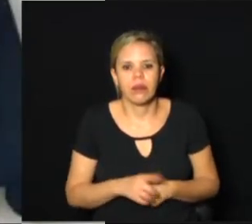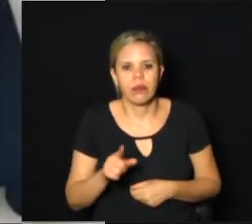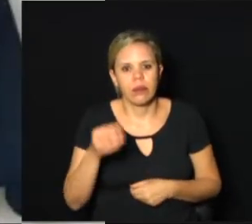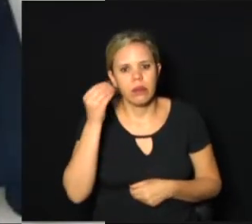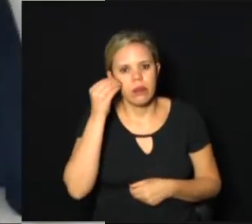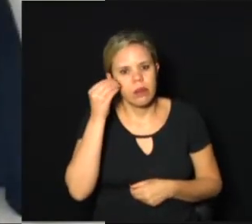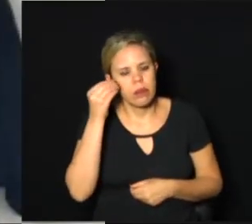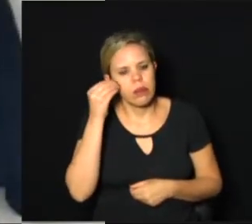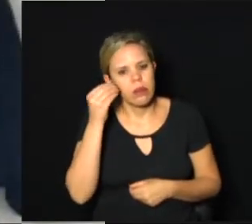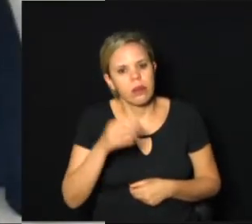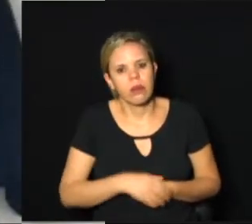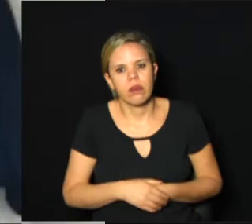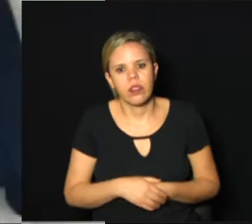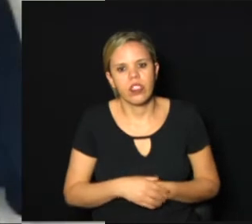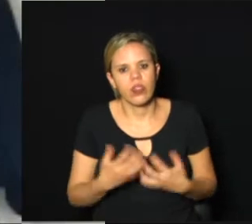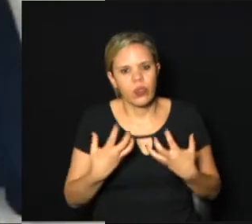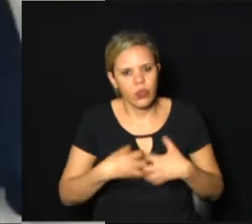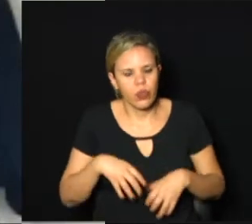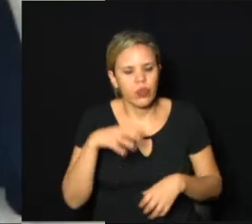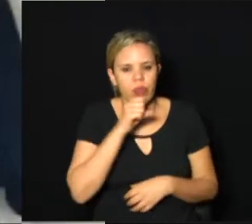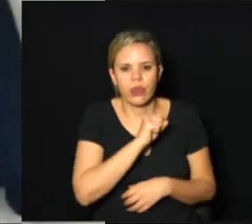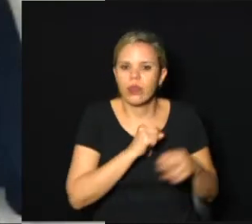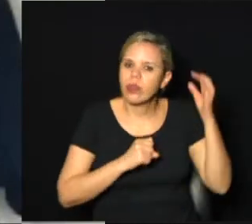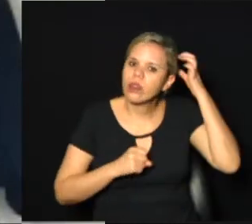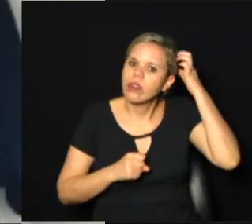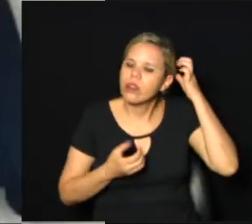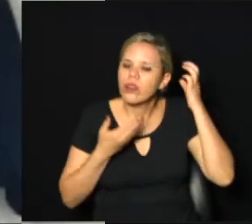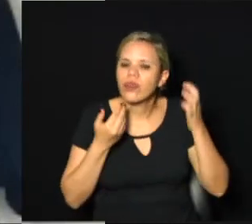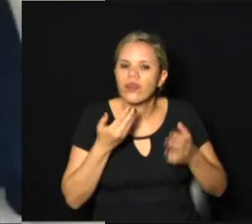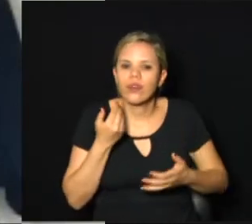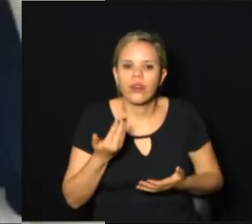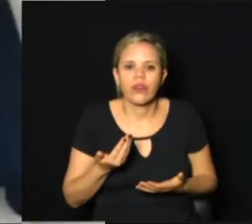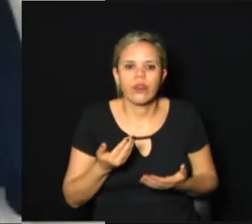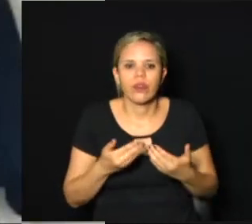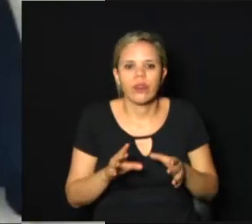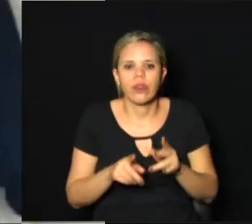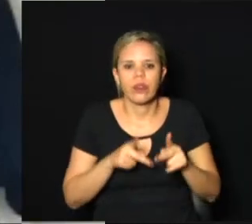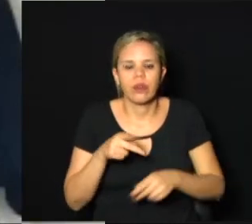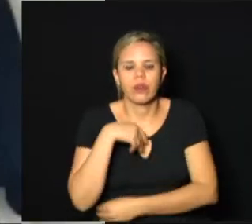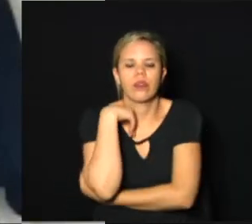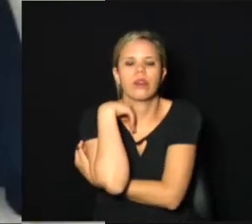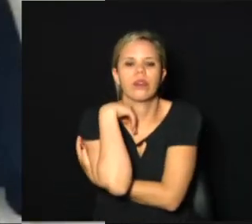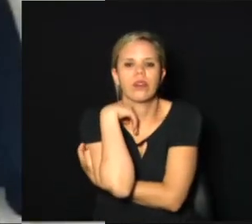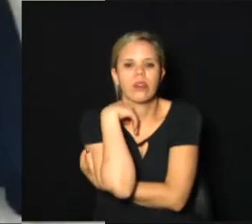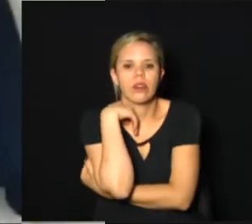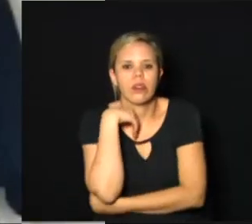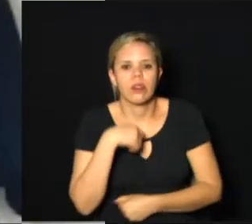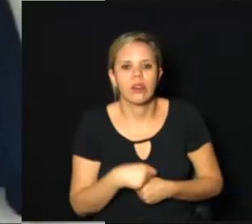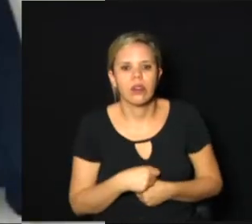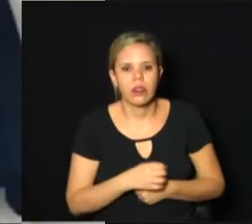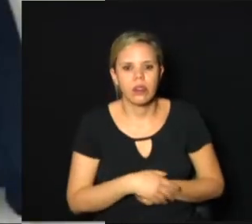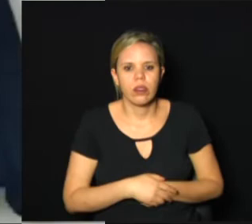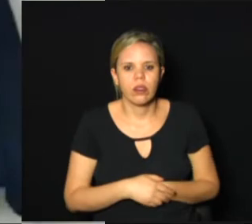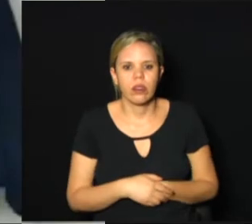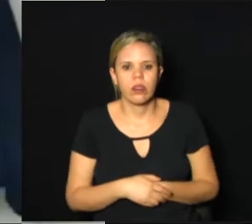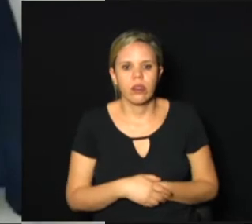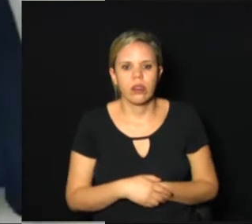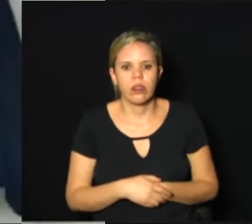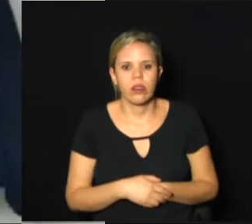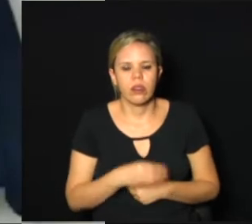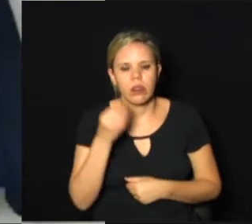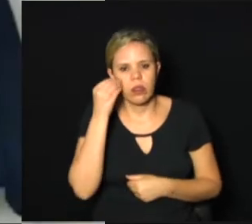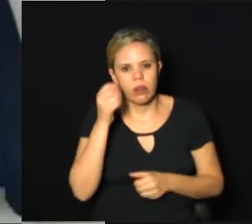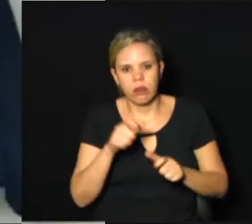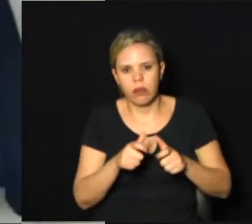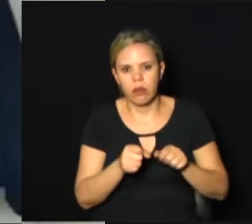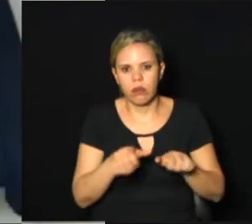testagem ágil, eficiente, rápida e facilmente disponível para a população, inclusive com esse caráter de testagem